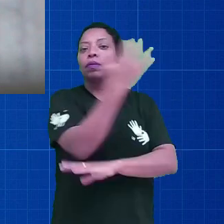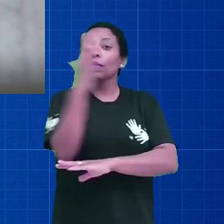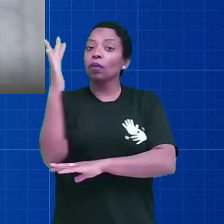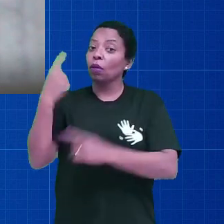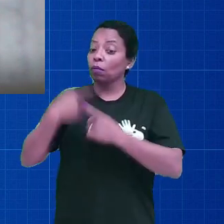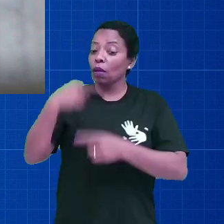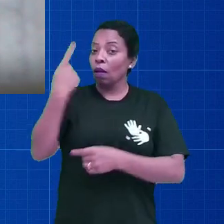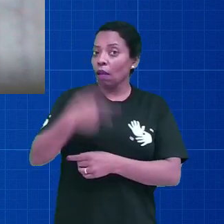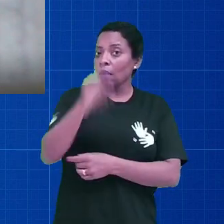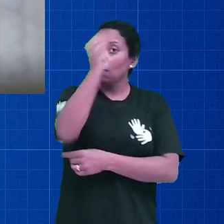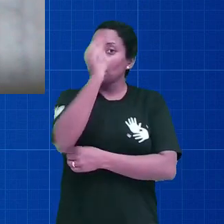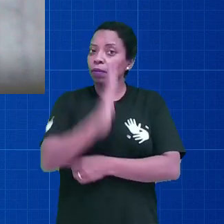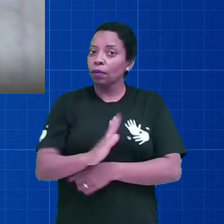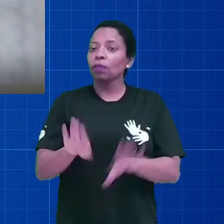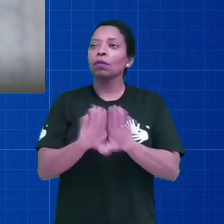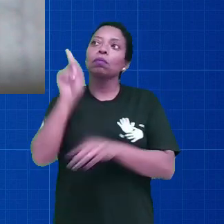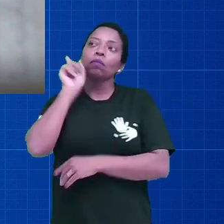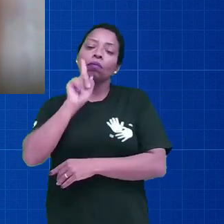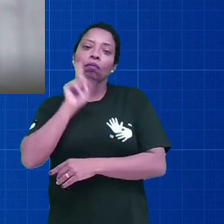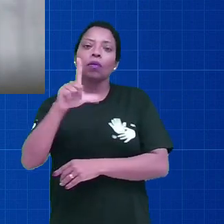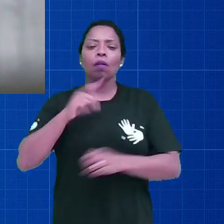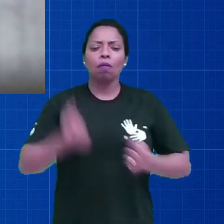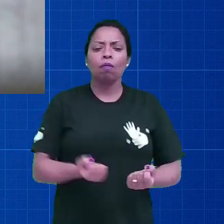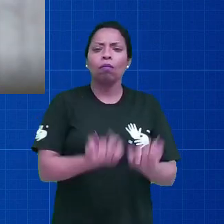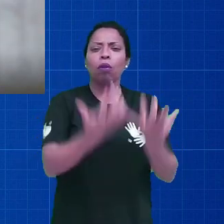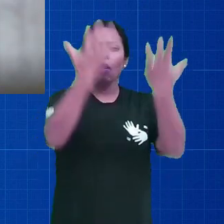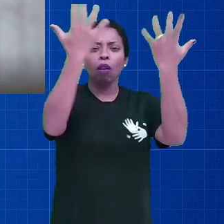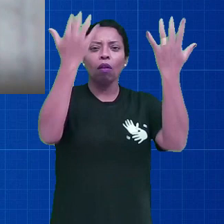Brasil também, né, e nos Estados Unidos. Então, como que tudo isso